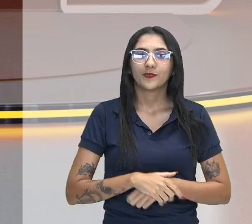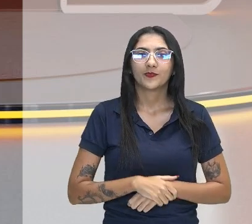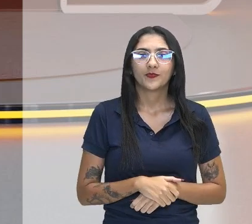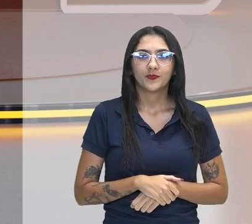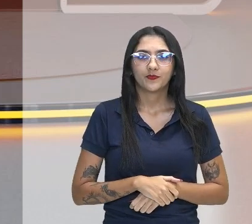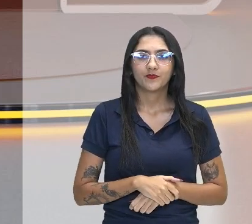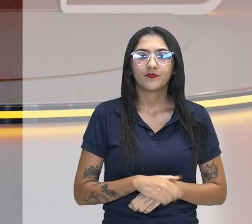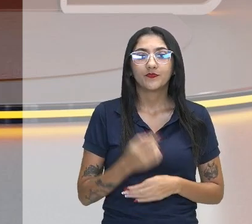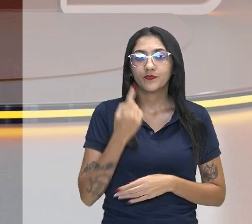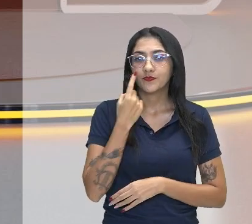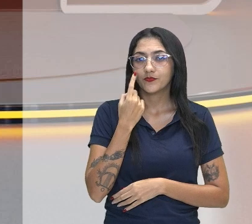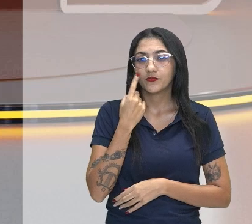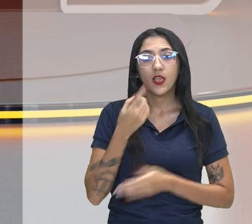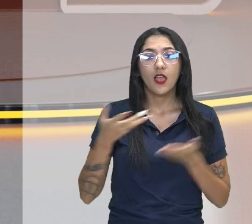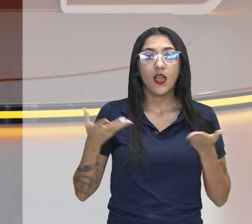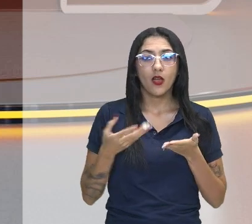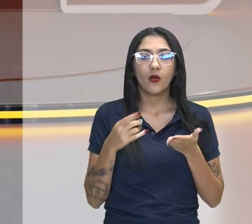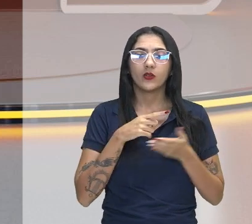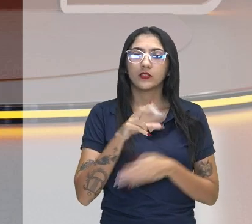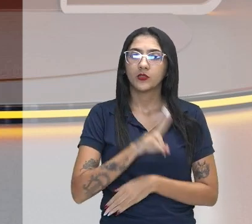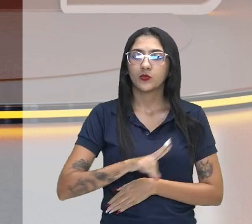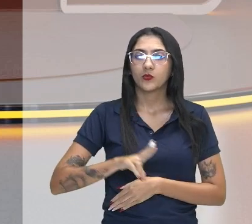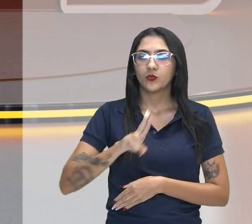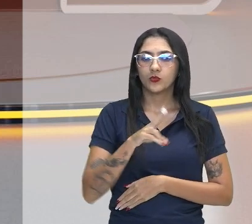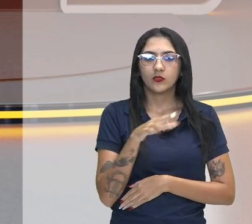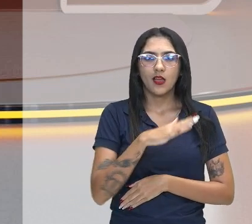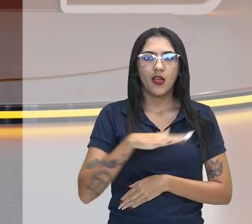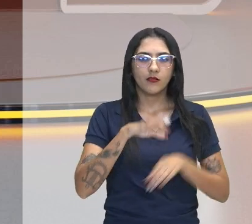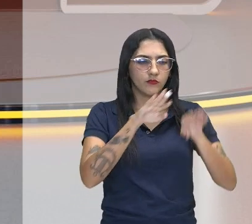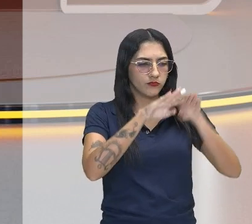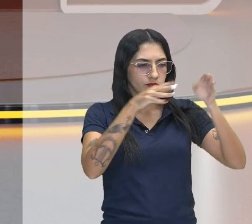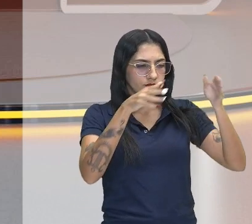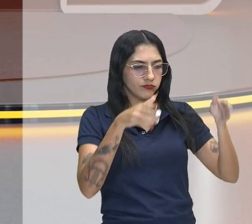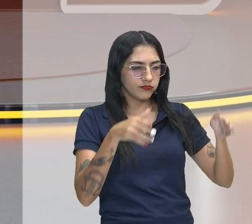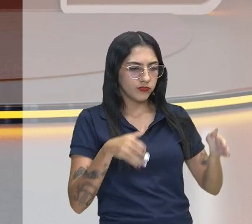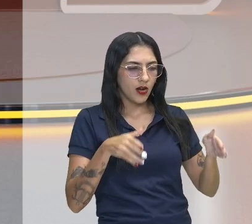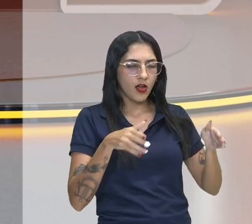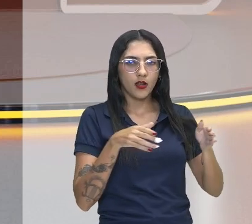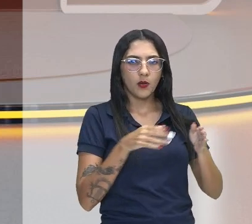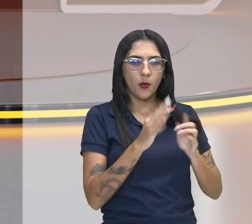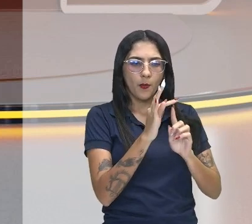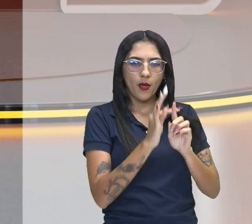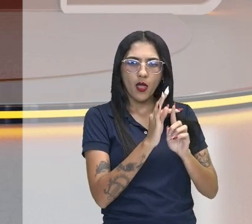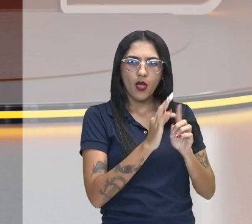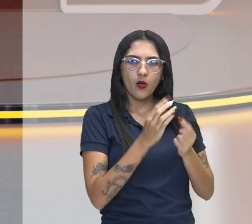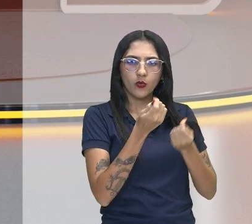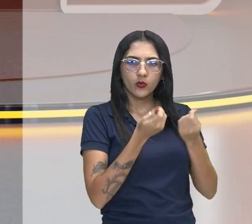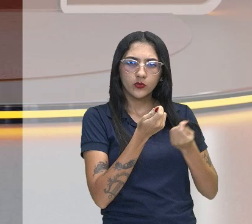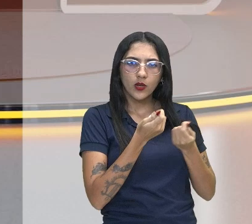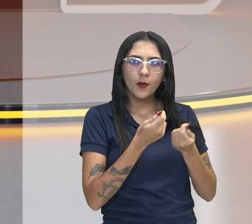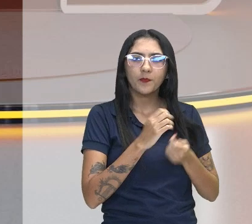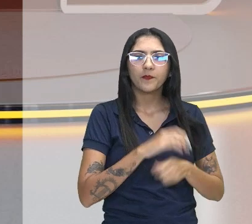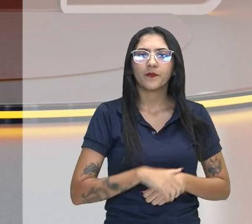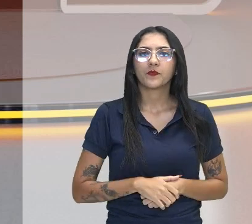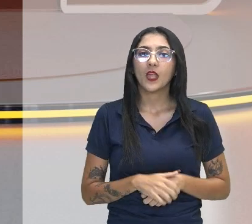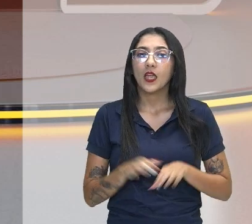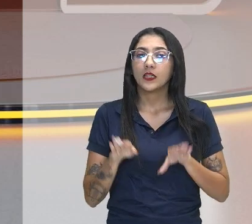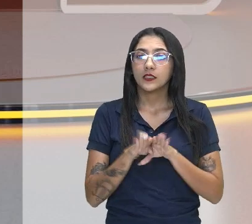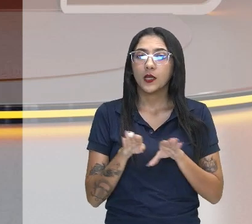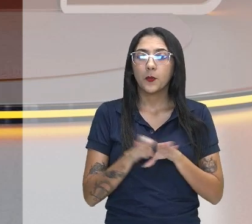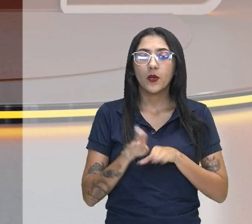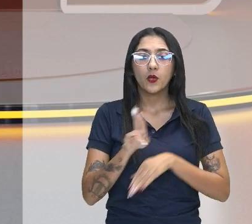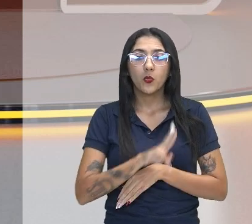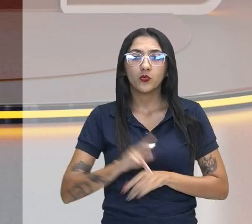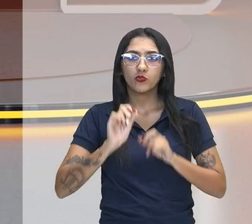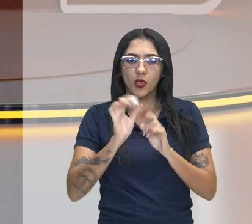Onde utiliza a tecnologia como as estufas, a hidroponia e até mesmo, gente,